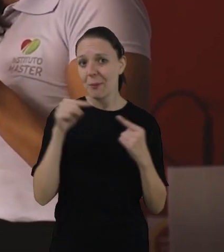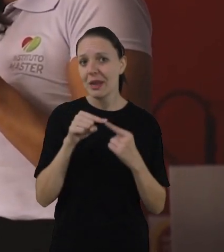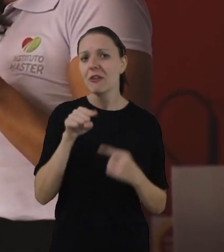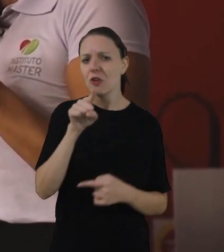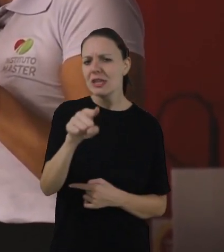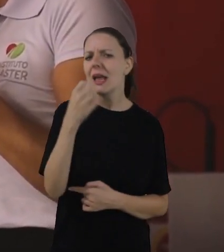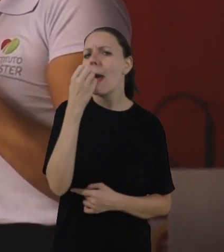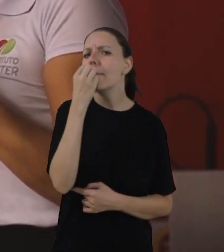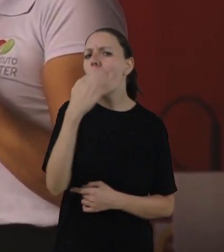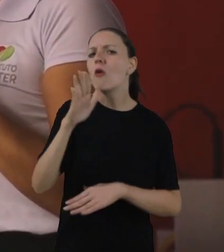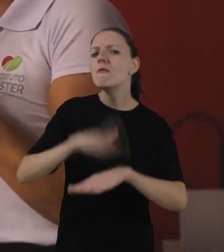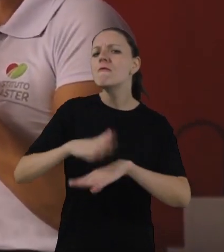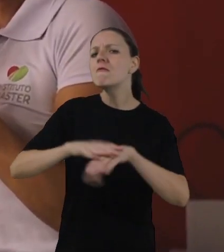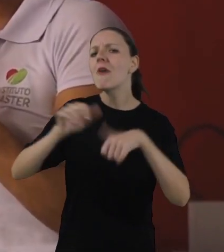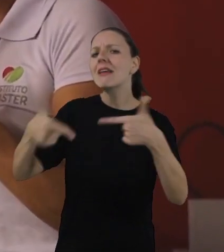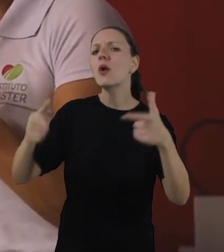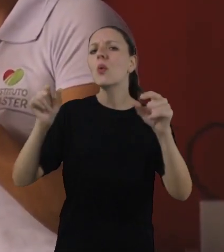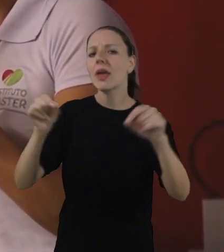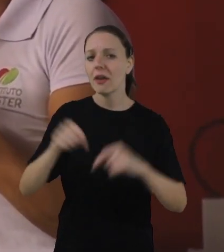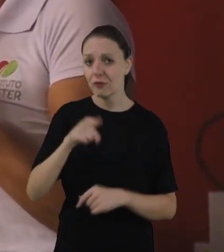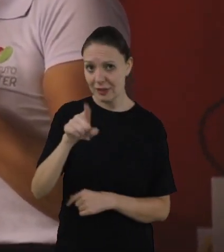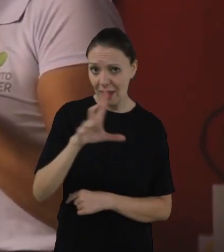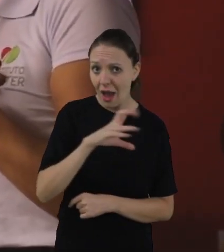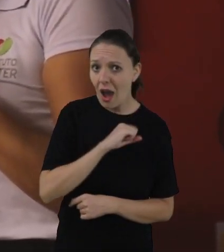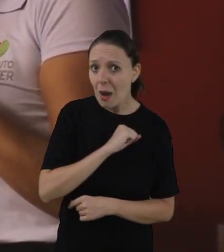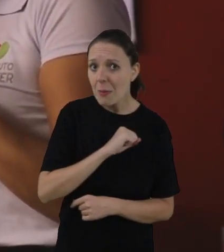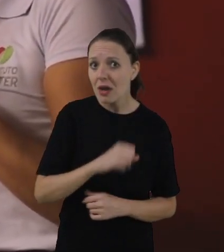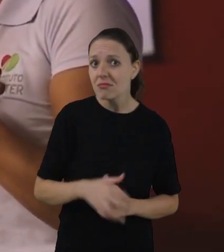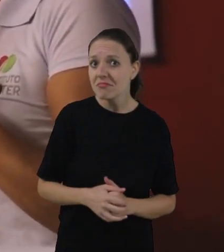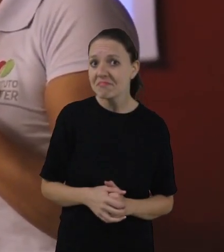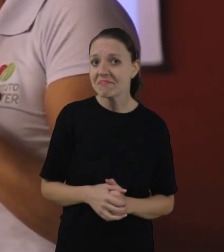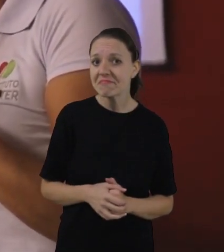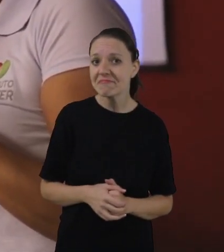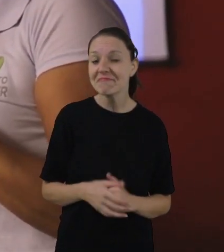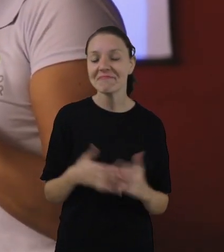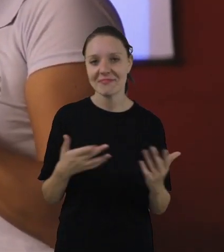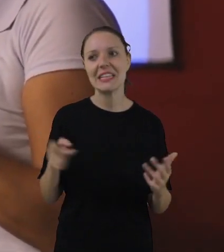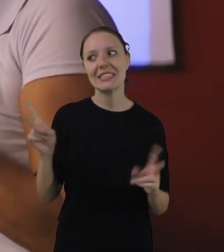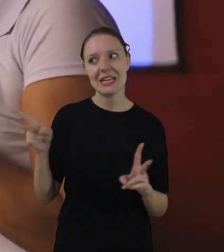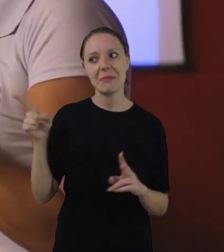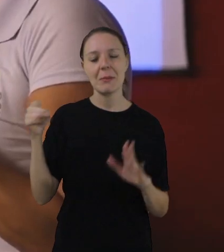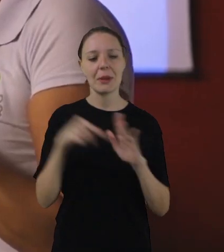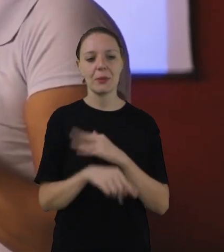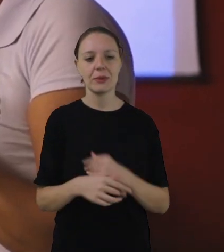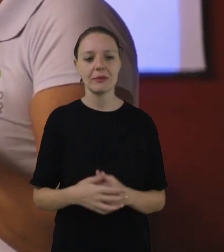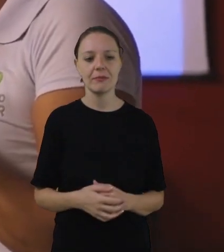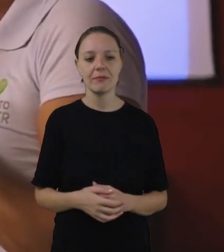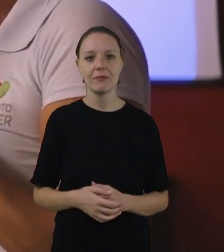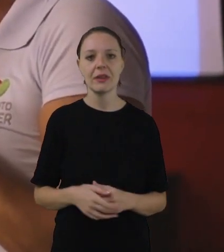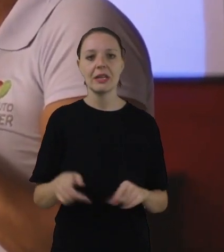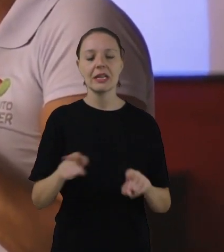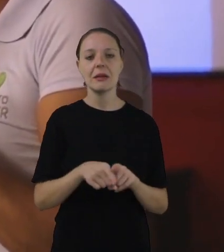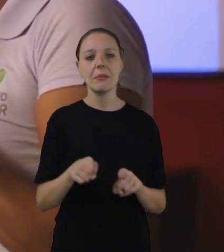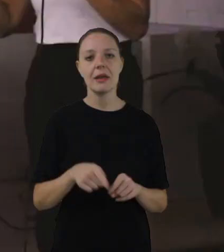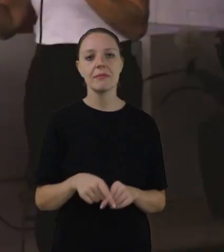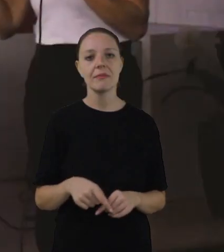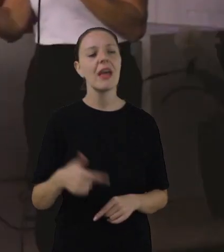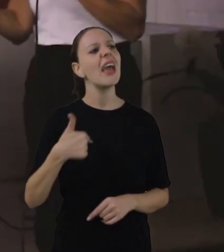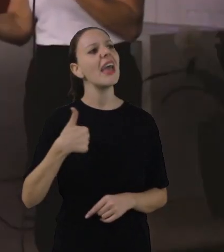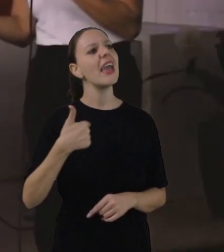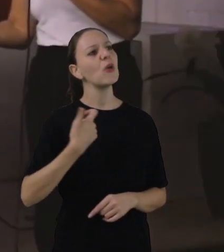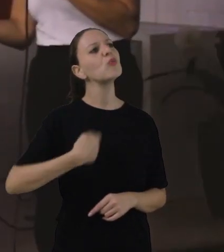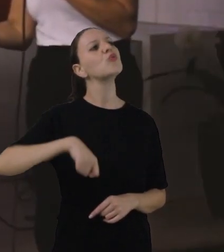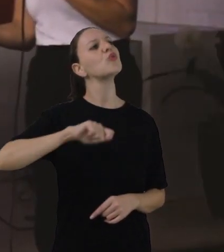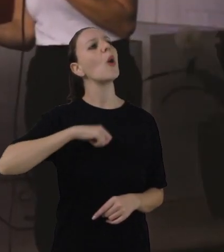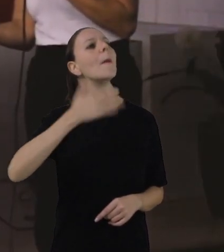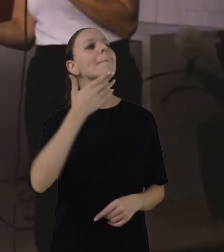naquilo que a gente faz. Eles falam justamente isso. Eu amo o que eu faço? Uma das perguntas que eles fazem. Segundo, eu